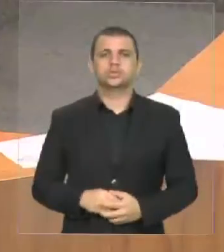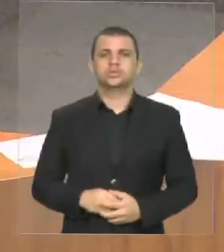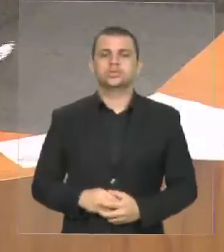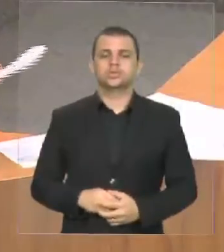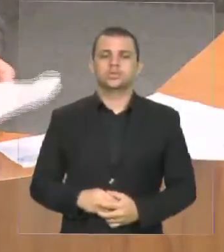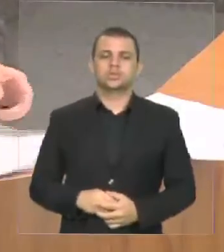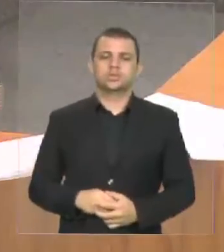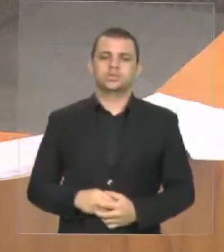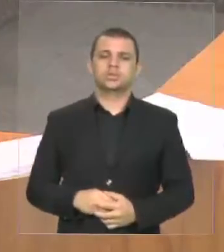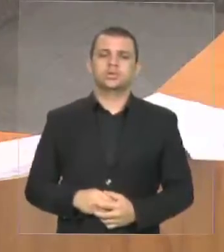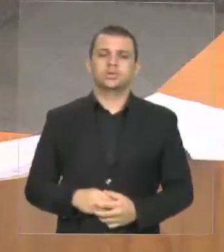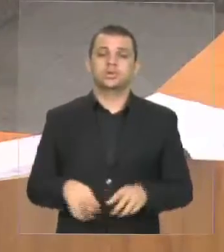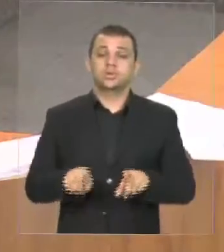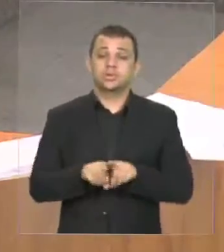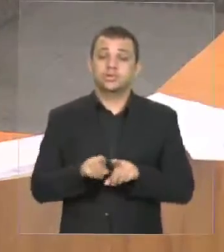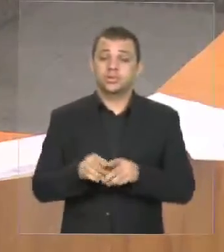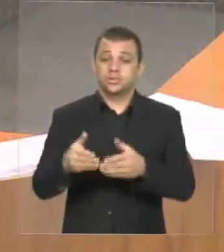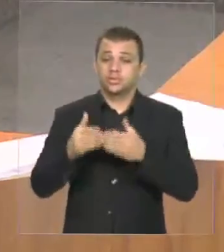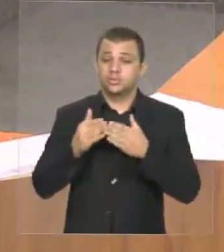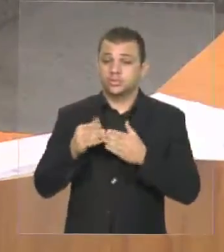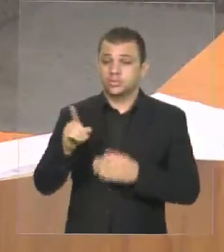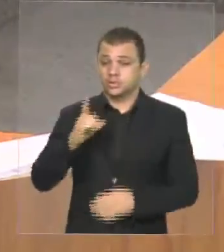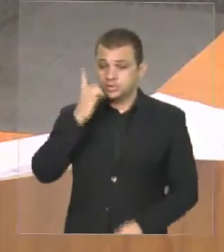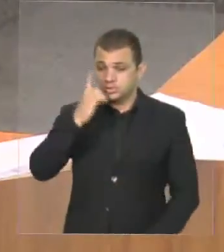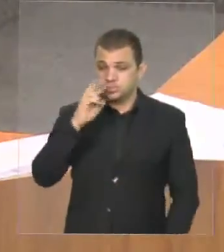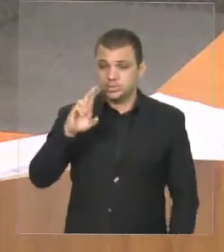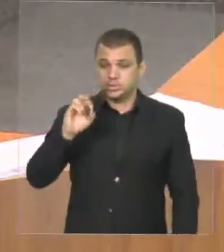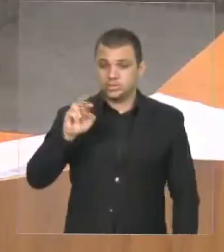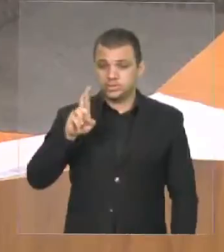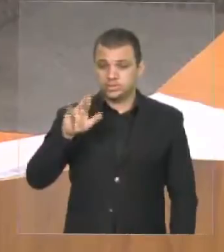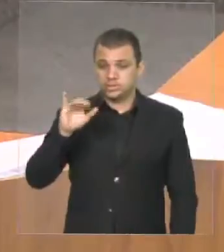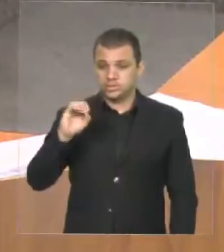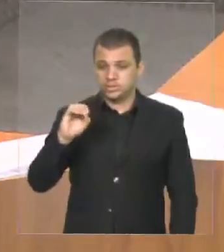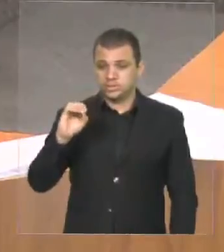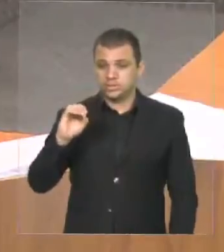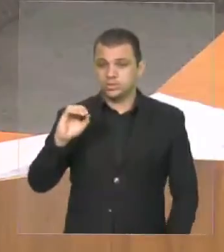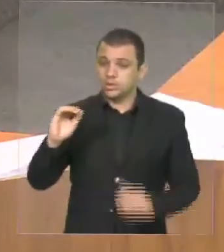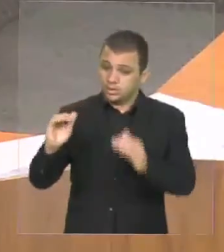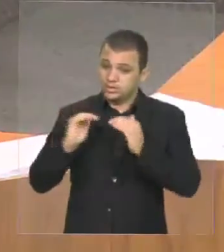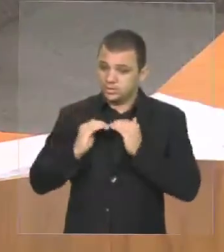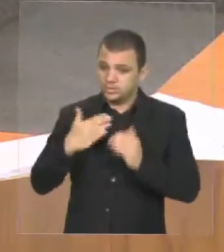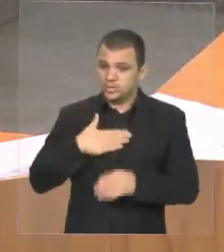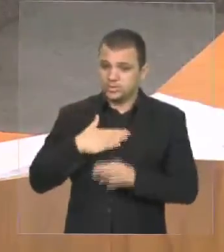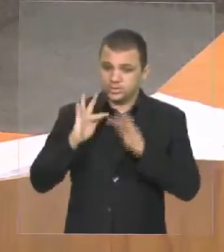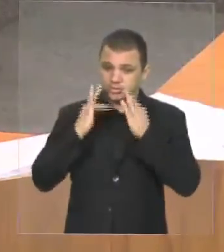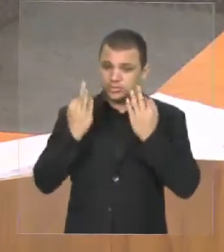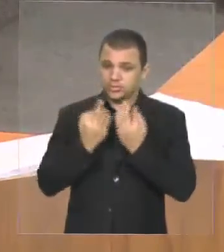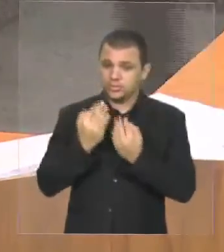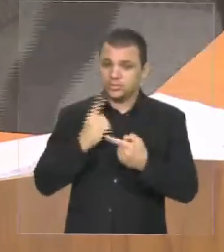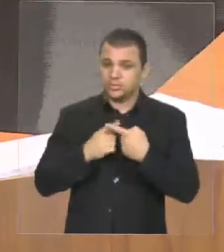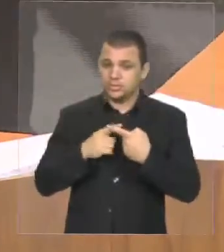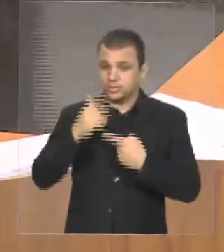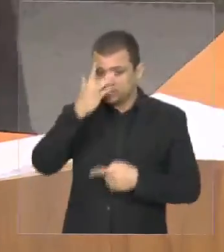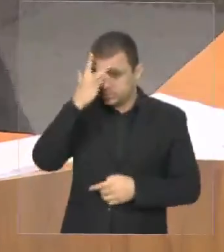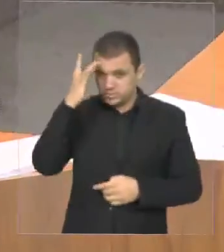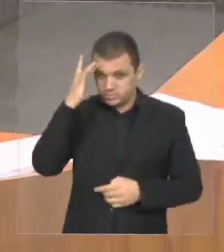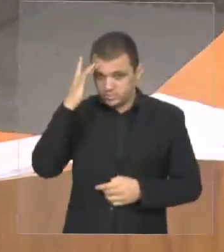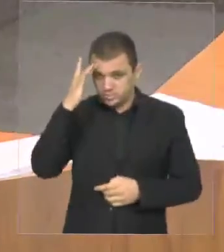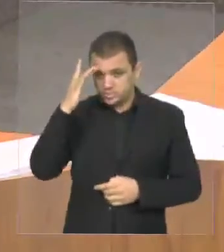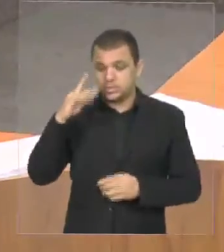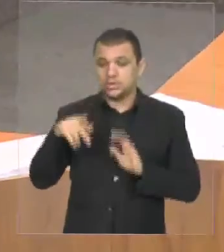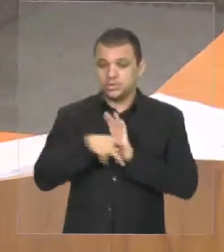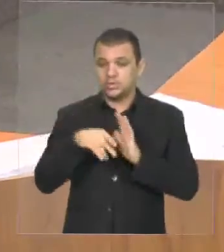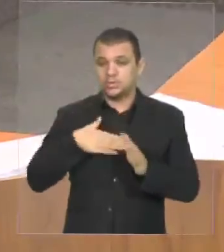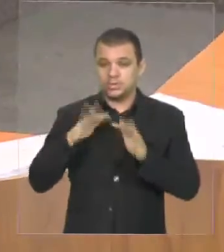deputado Rogério Cafeteira respeito à minha família. O membro da minha família, os membros que Vossa Excelência falou, fazem parte da Associação Comercial do Maranhão